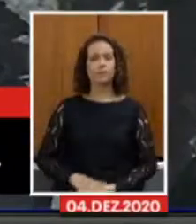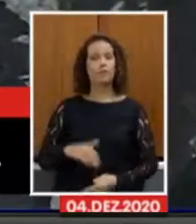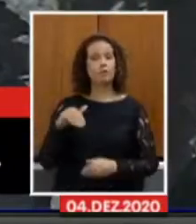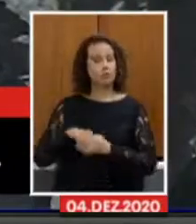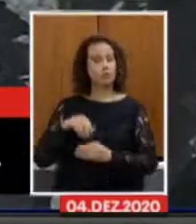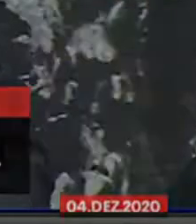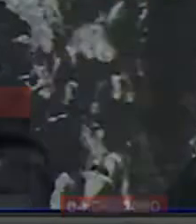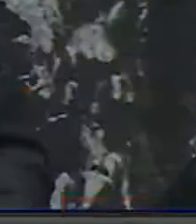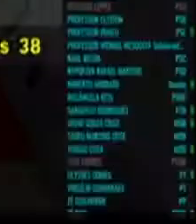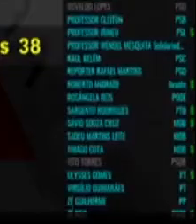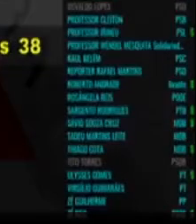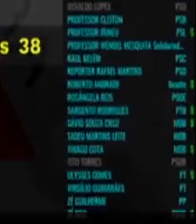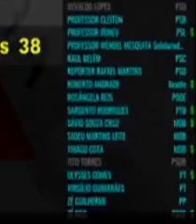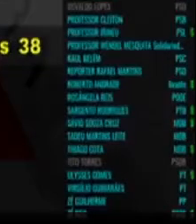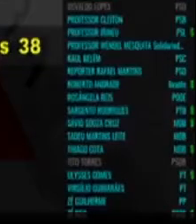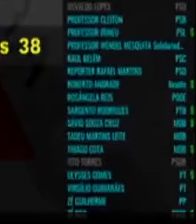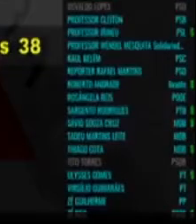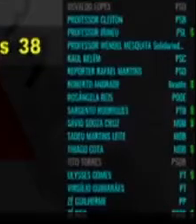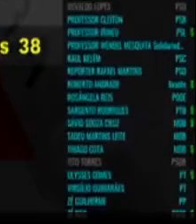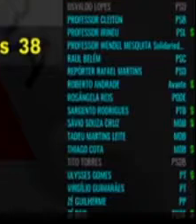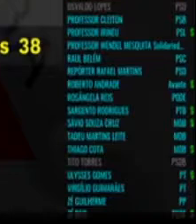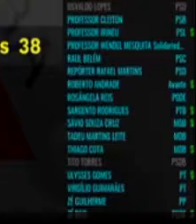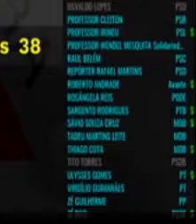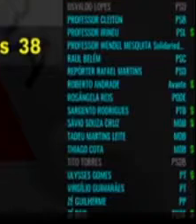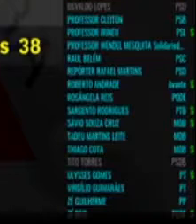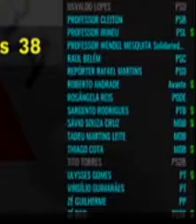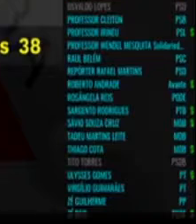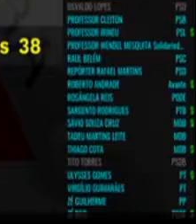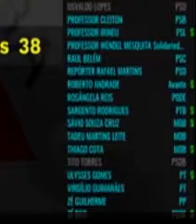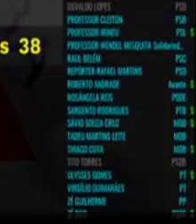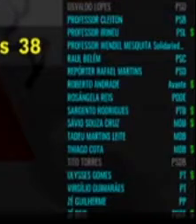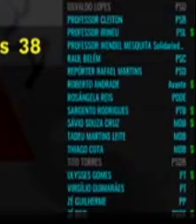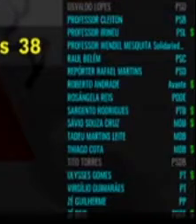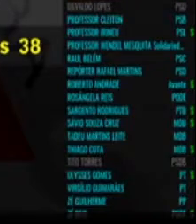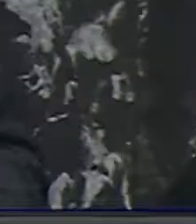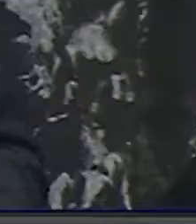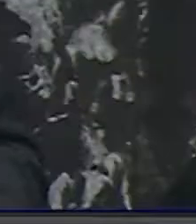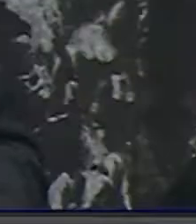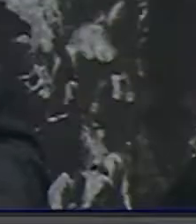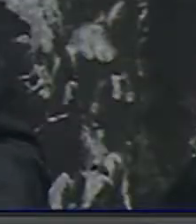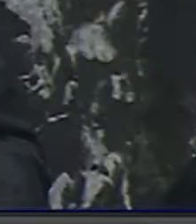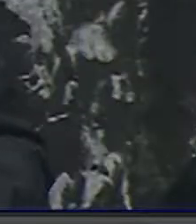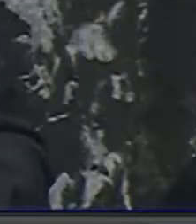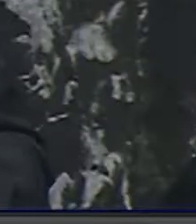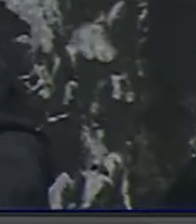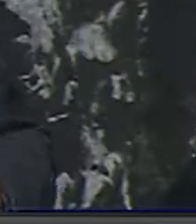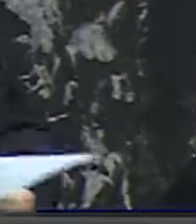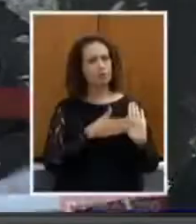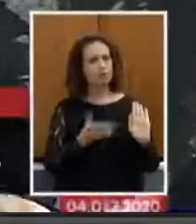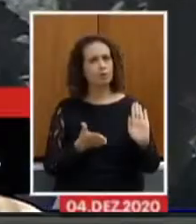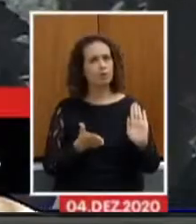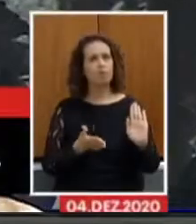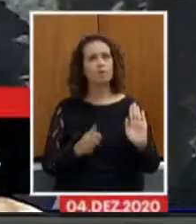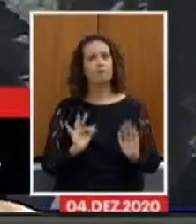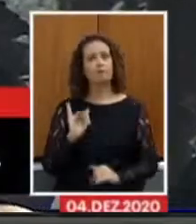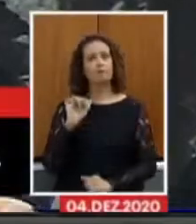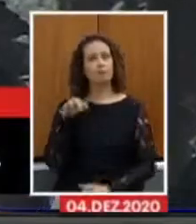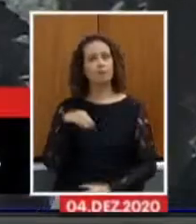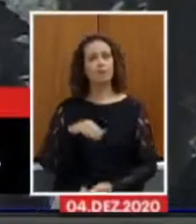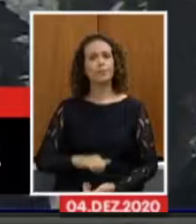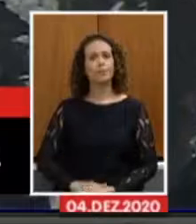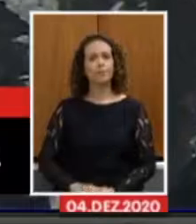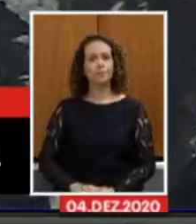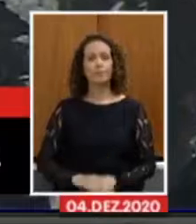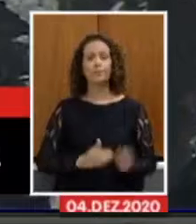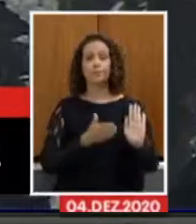Votaram sim, 38 senhoras e senhores deputados, mais o presidente, está aprovado o parecer de redação final. Parecer